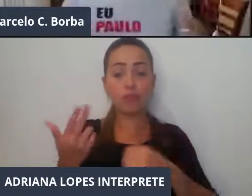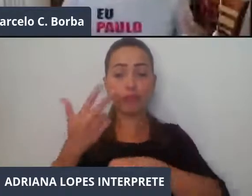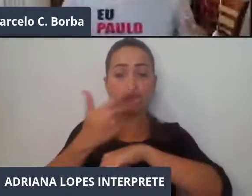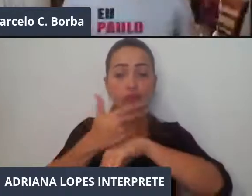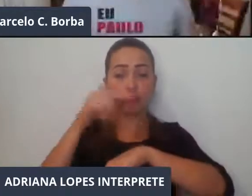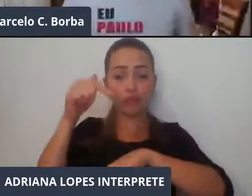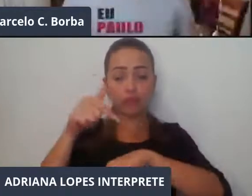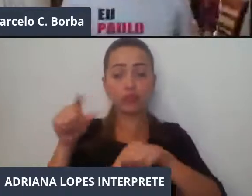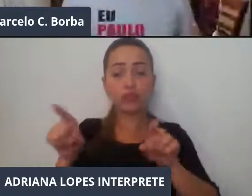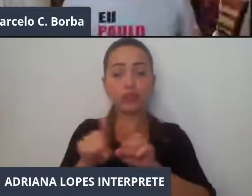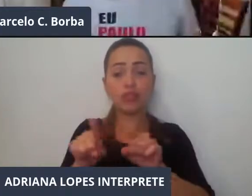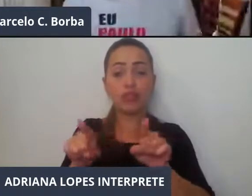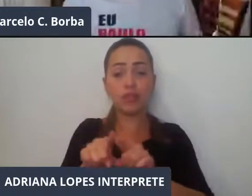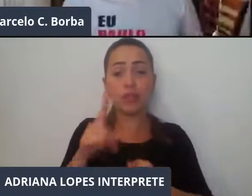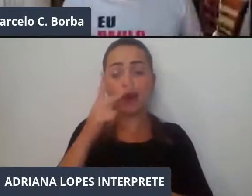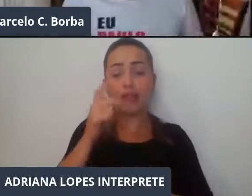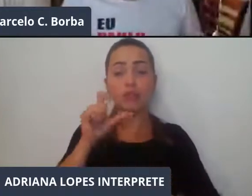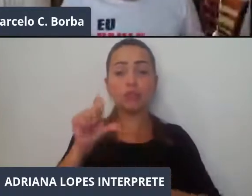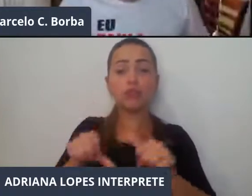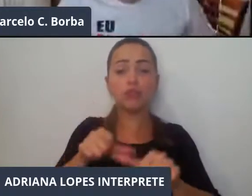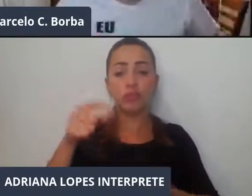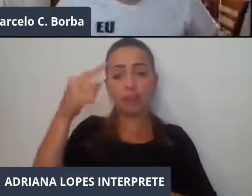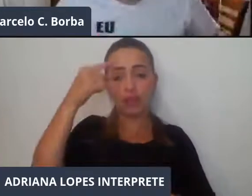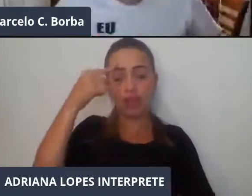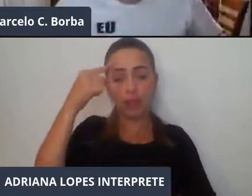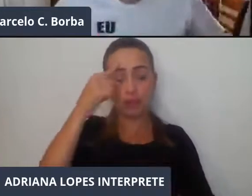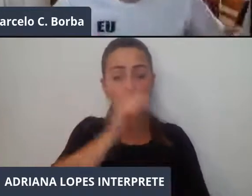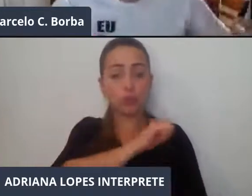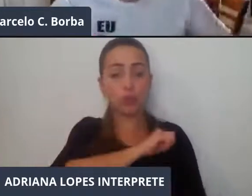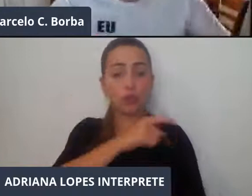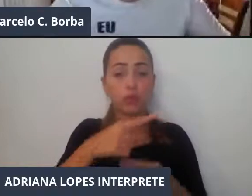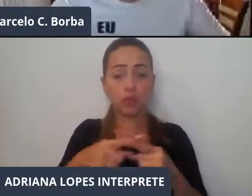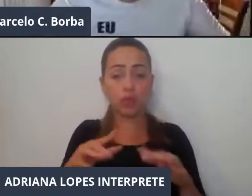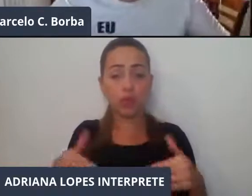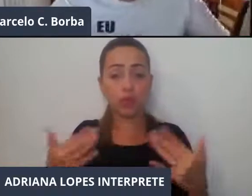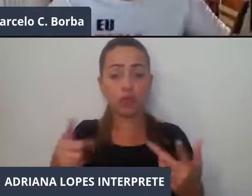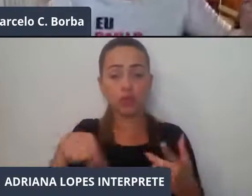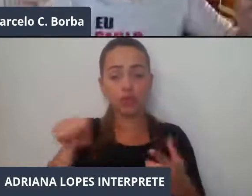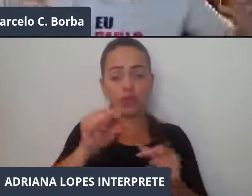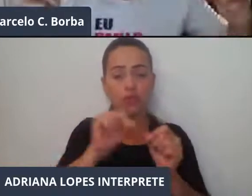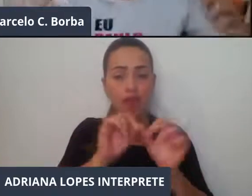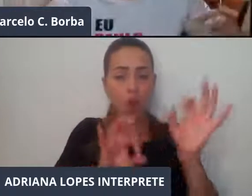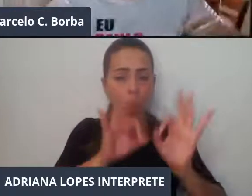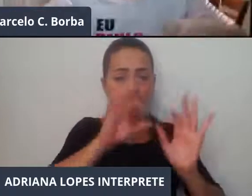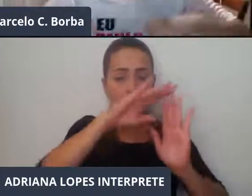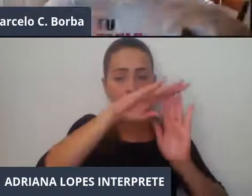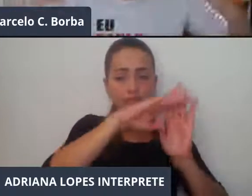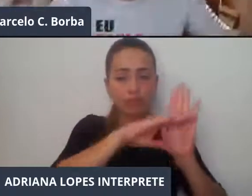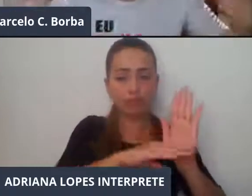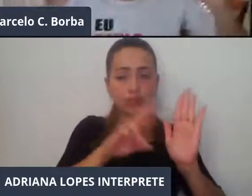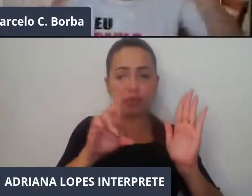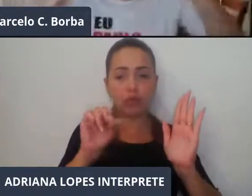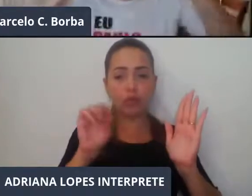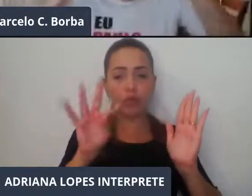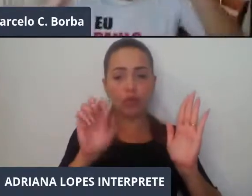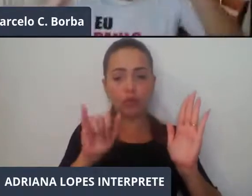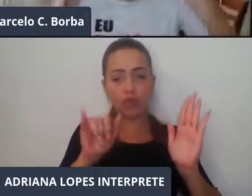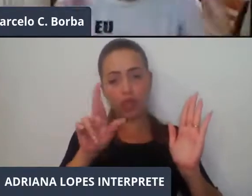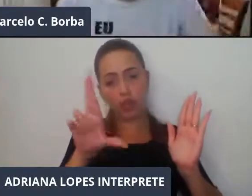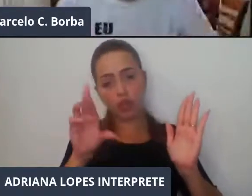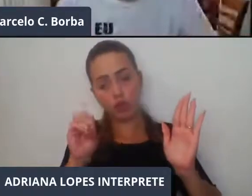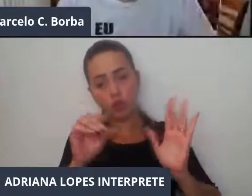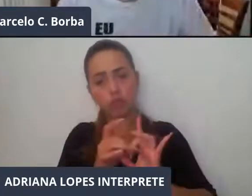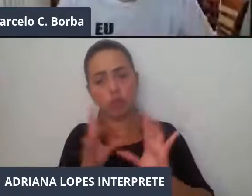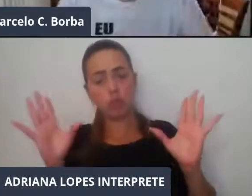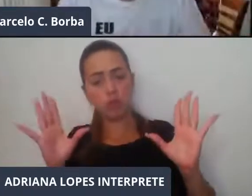também modifica o pensamento do estudante, porque ao fazer o roteiro do vídeo, seja espontaneamente